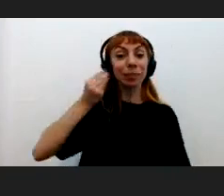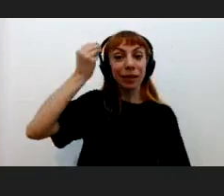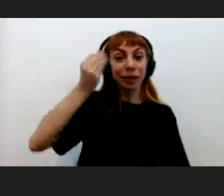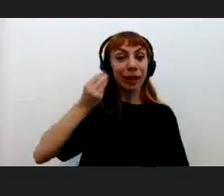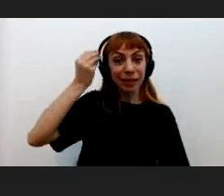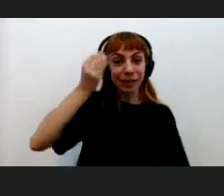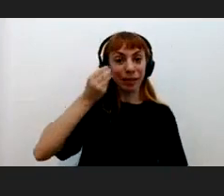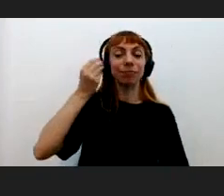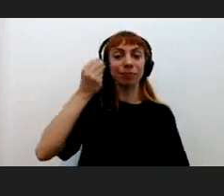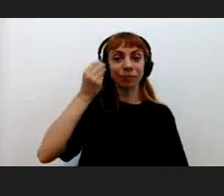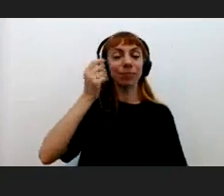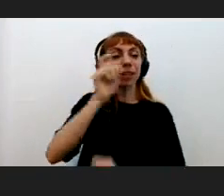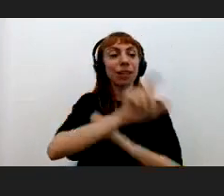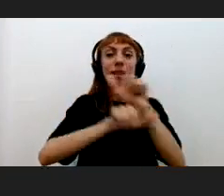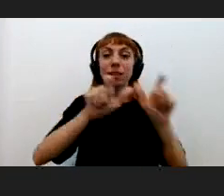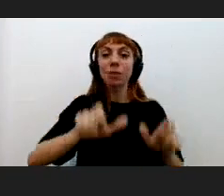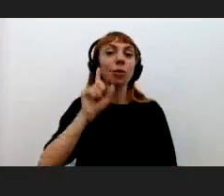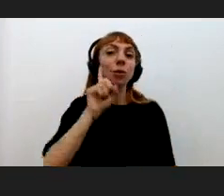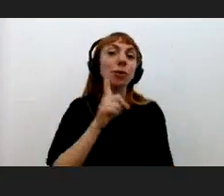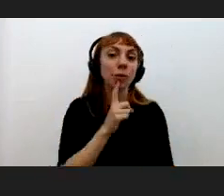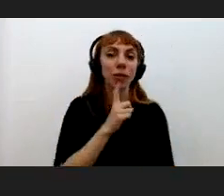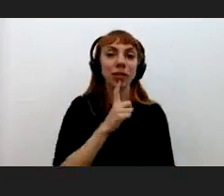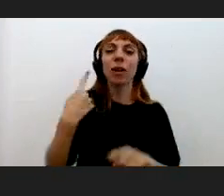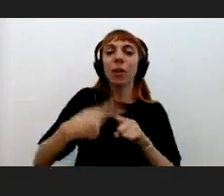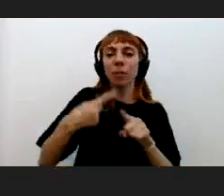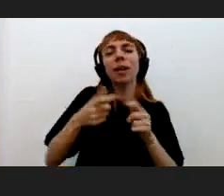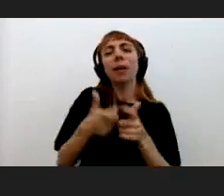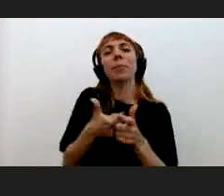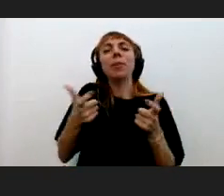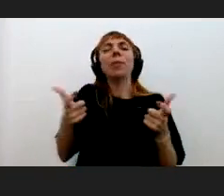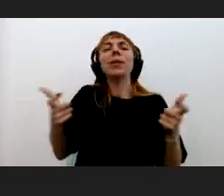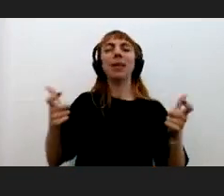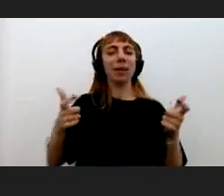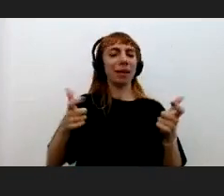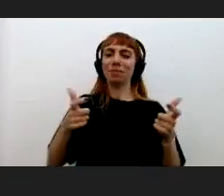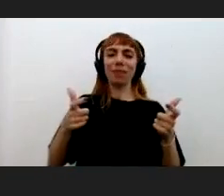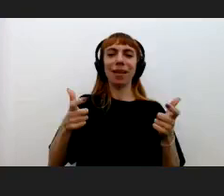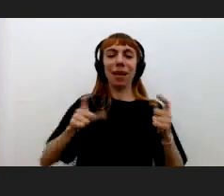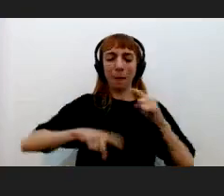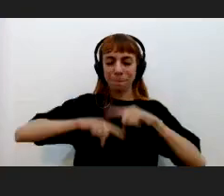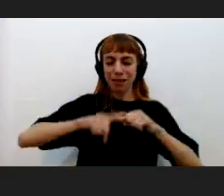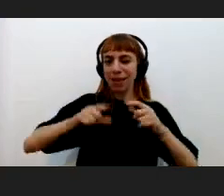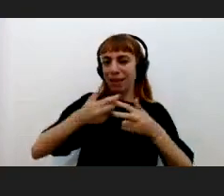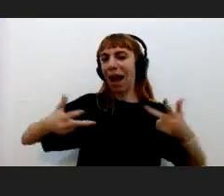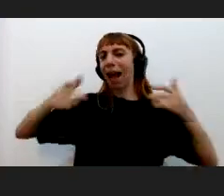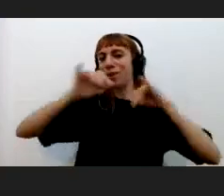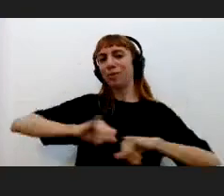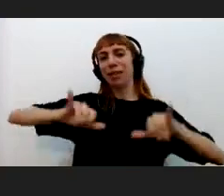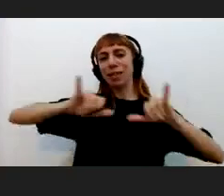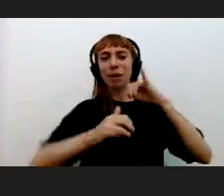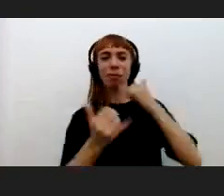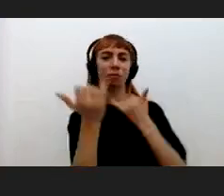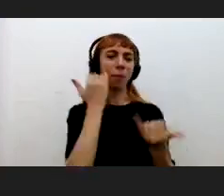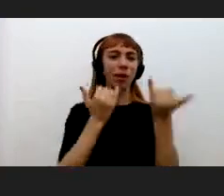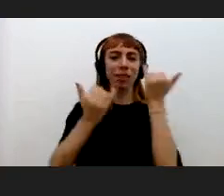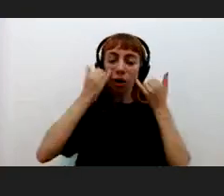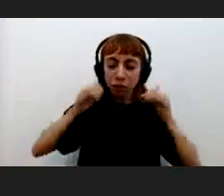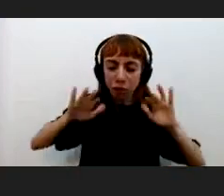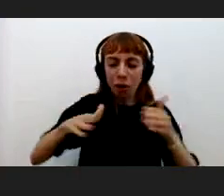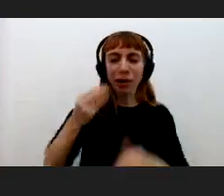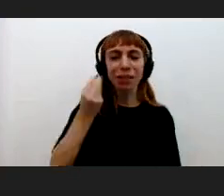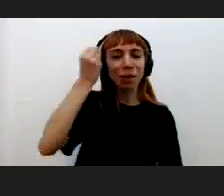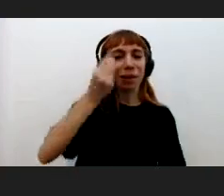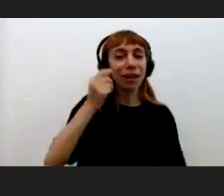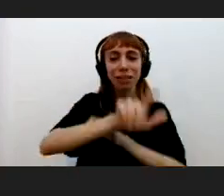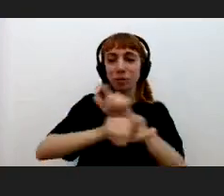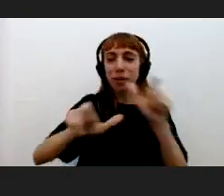pessoas surdas que se comunicam em Libras. Então, foi muito bacana, assim, eu percebi na época que reverberou de uma forma muito positiva naquele grupo